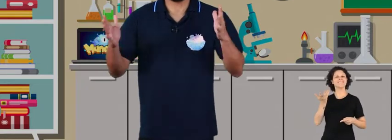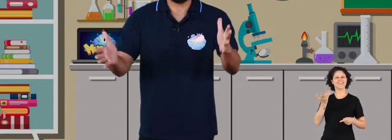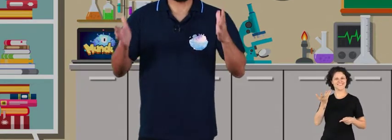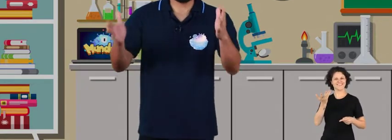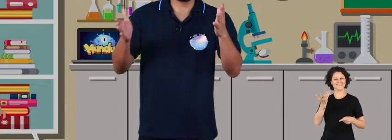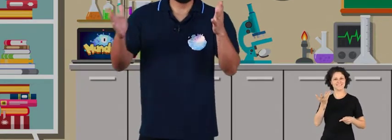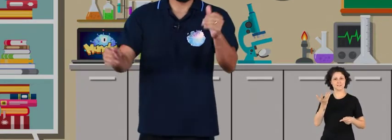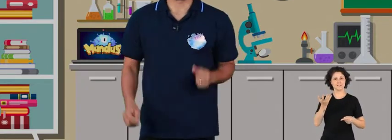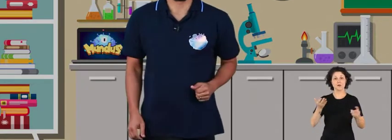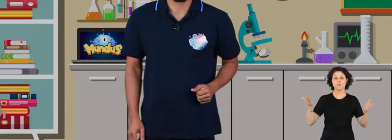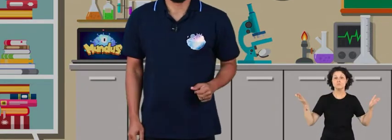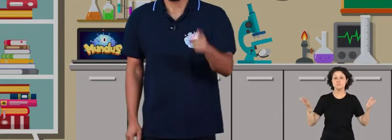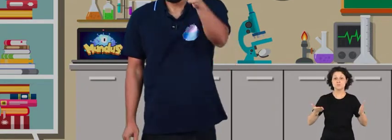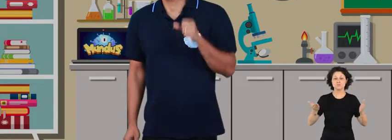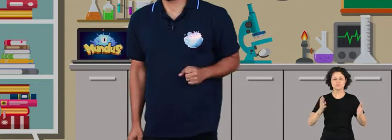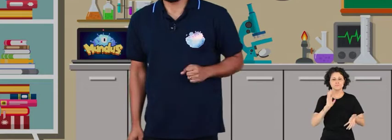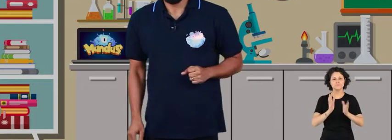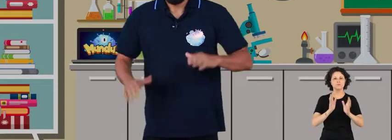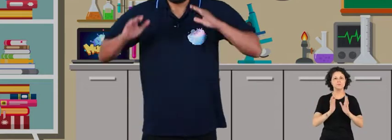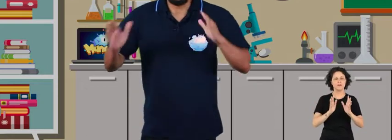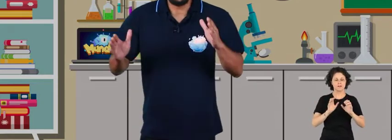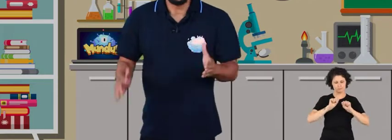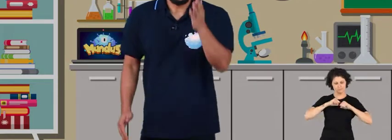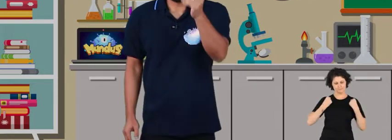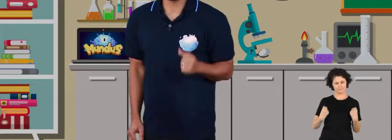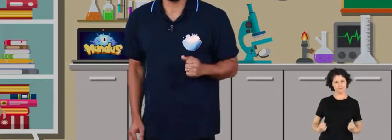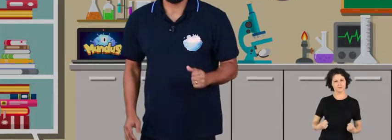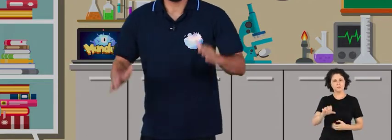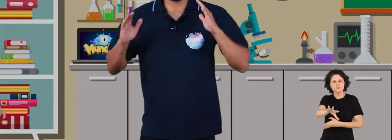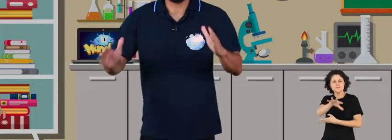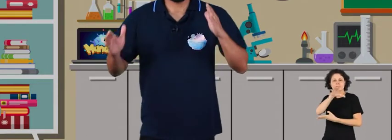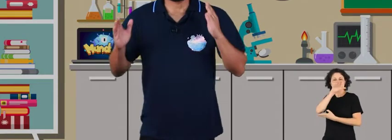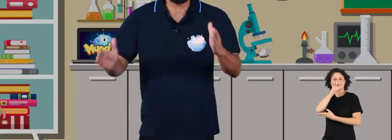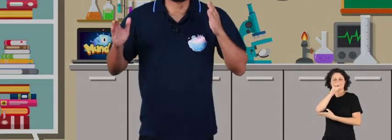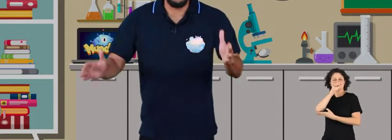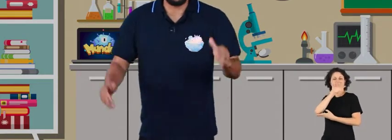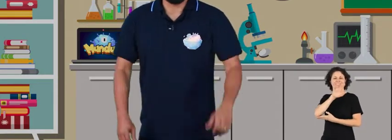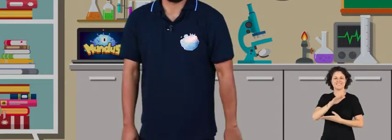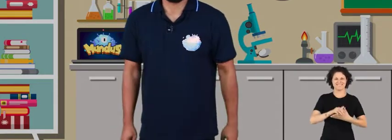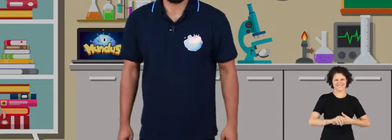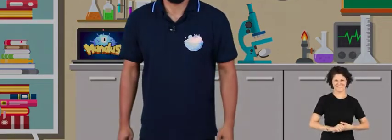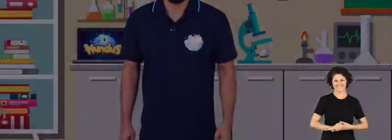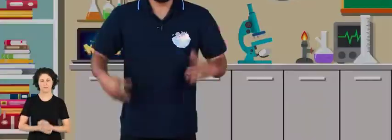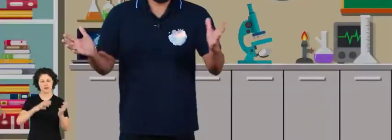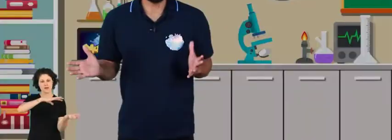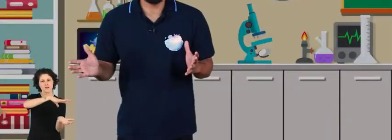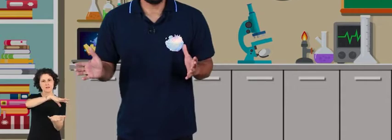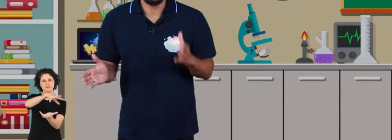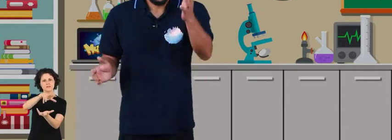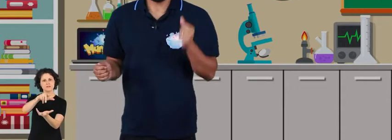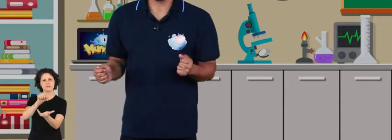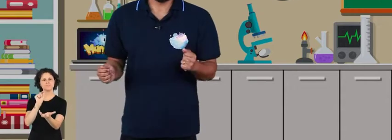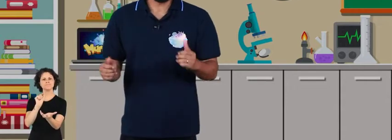máquina chamada corpo humano? Venha comigo, porque hoje eu vou te mostrar o sistema respiratório. Em nosso